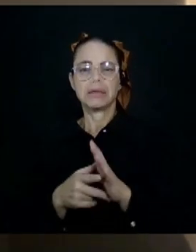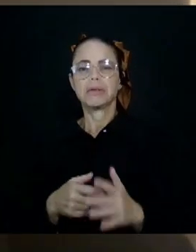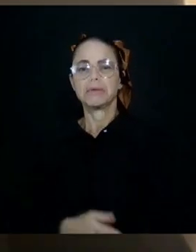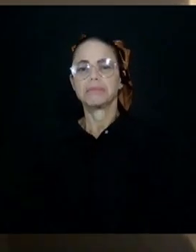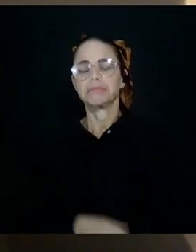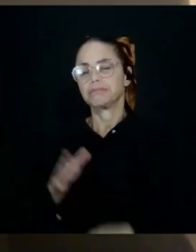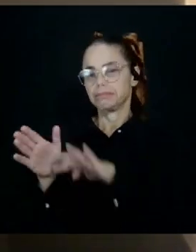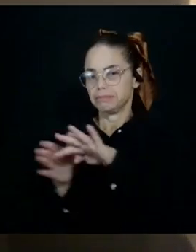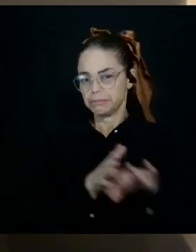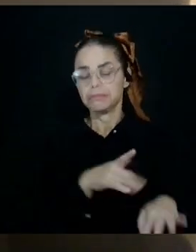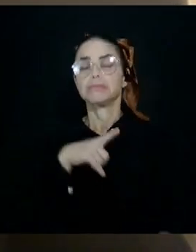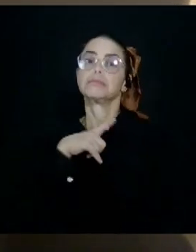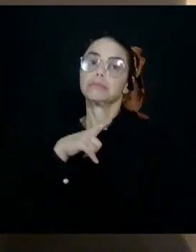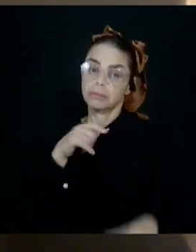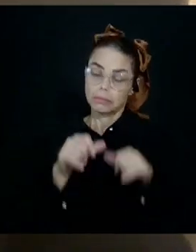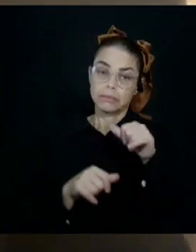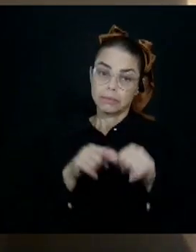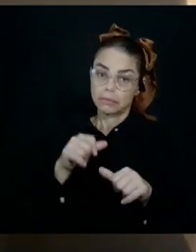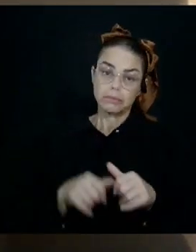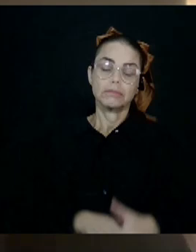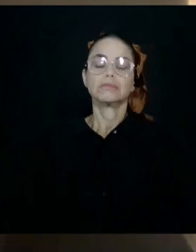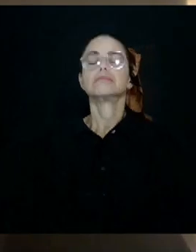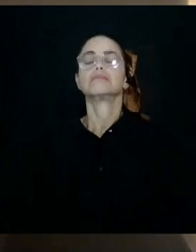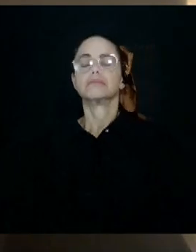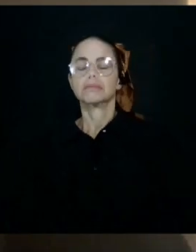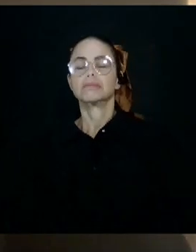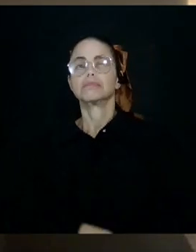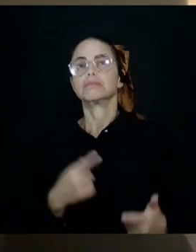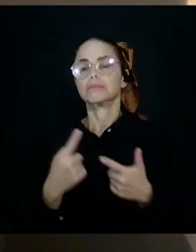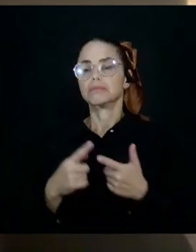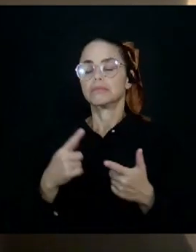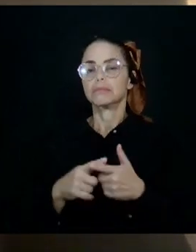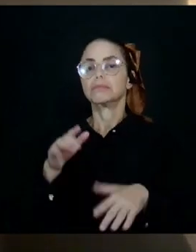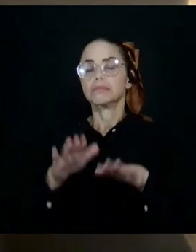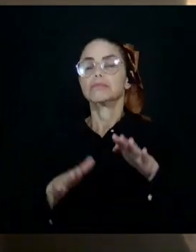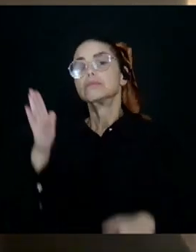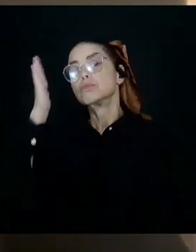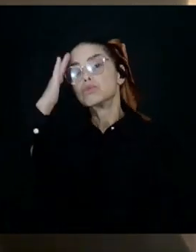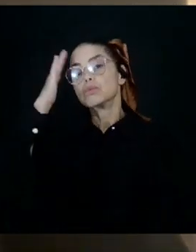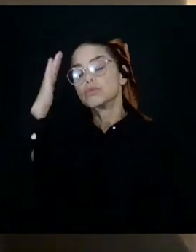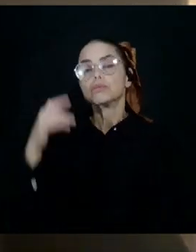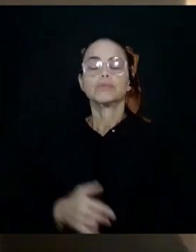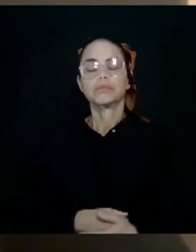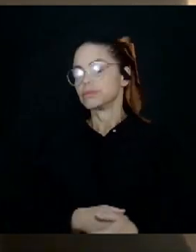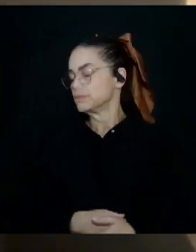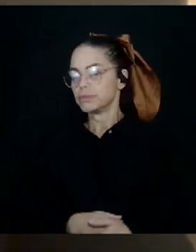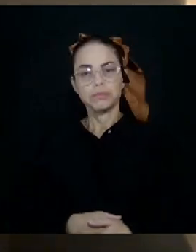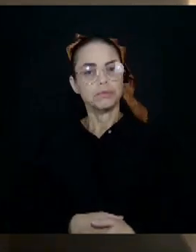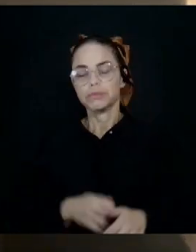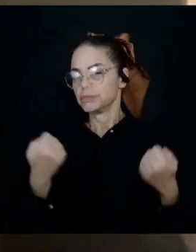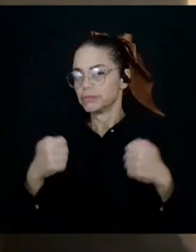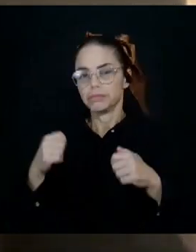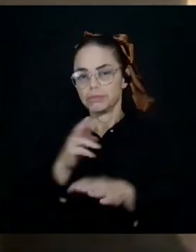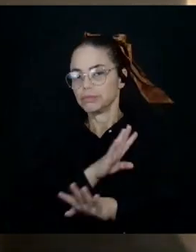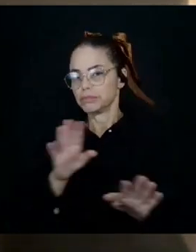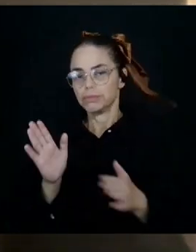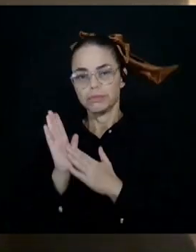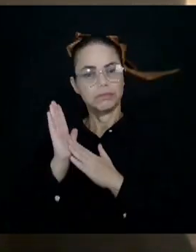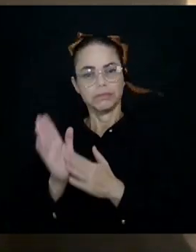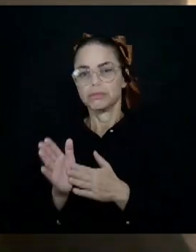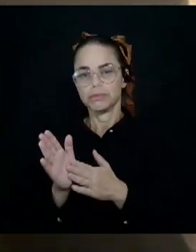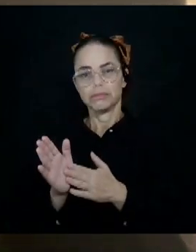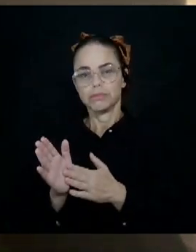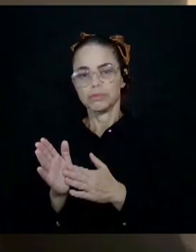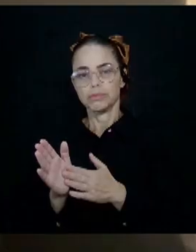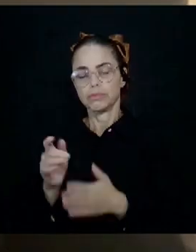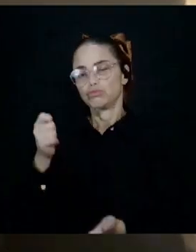mudança significativa hoje em dia, porque as pessoas estão entendendo que elas não precisam e não devem seguir imposições externas do que